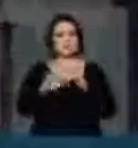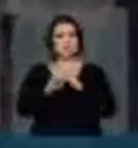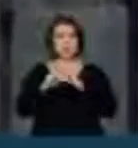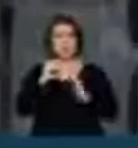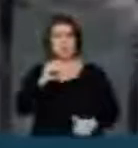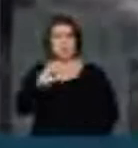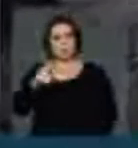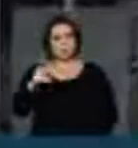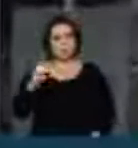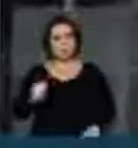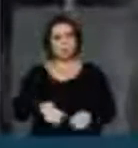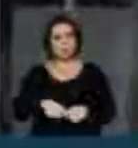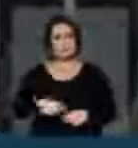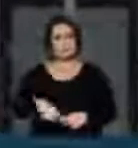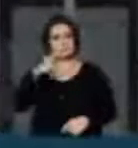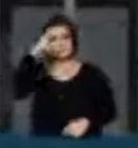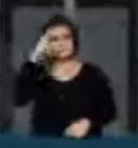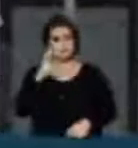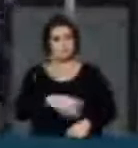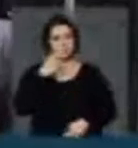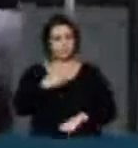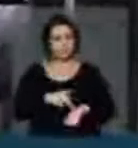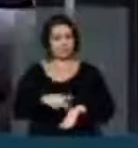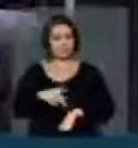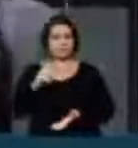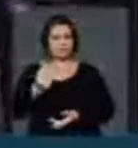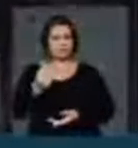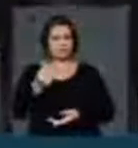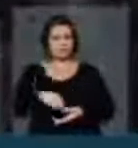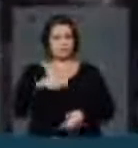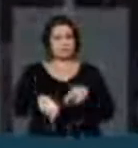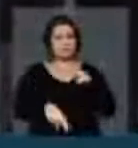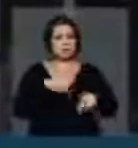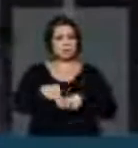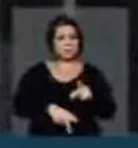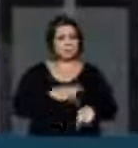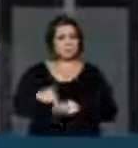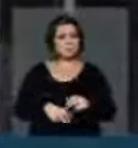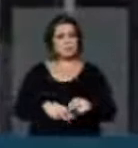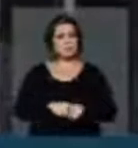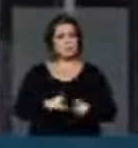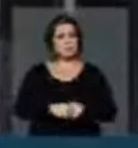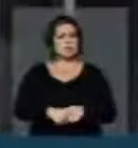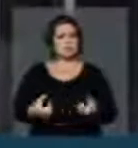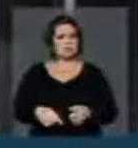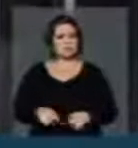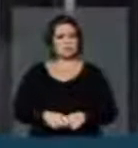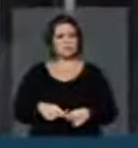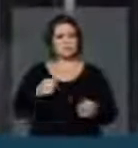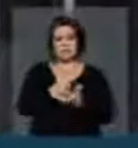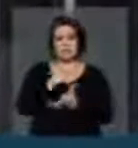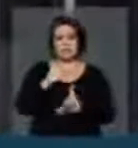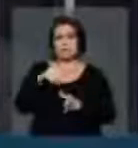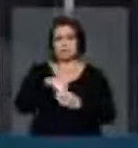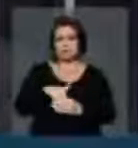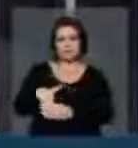meio, corrupção pesada. Então é o dia do povo, é dignidade, é captação de sufrágio, é compra de voto, é